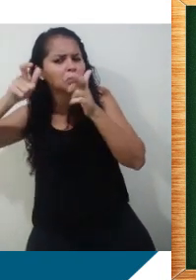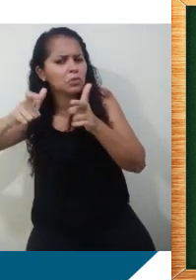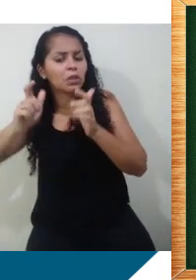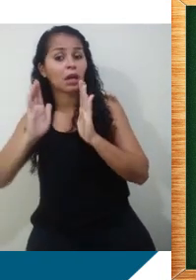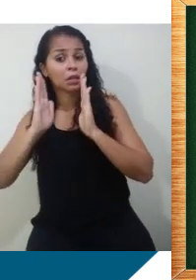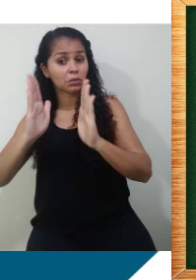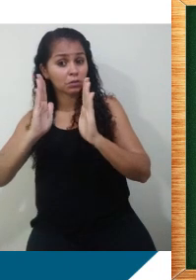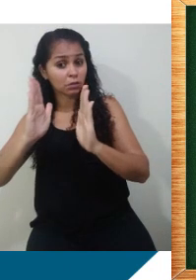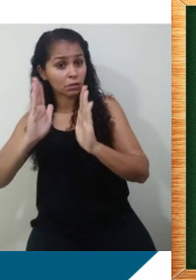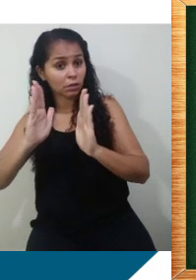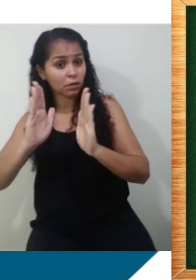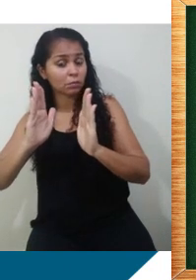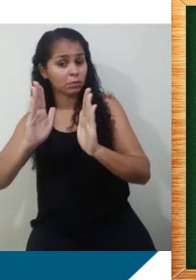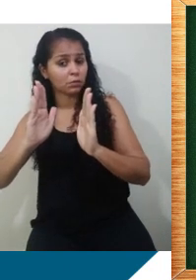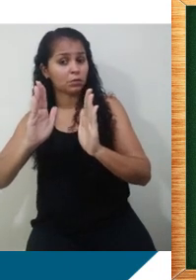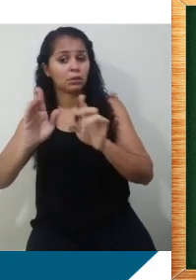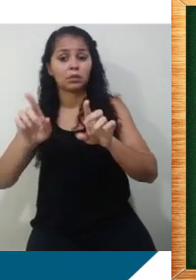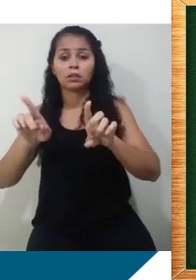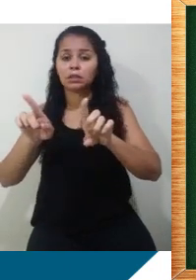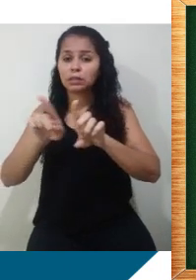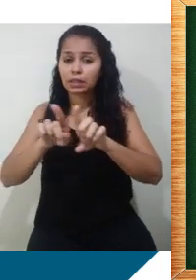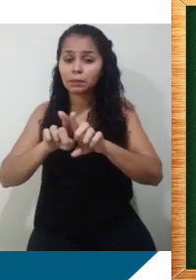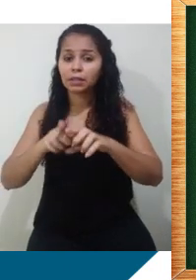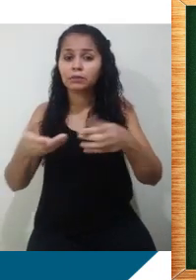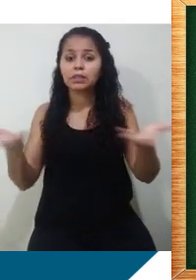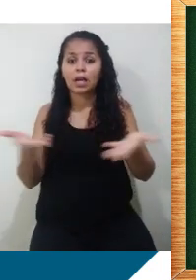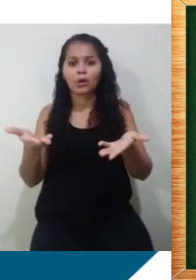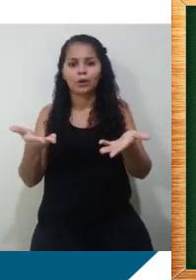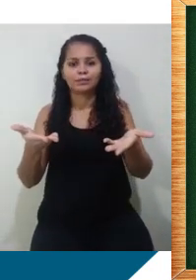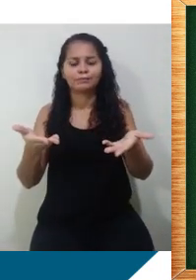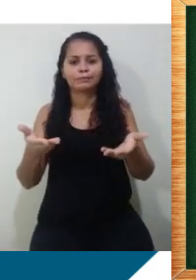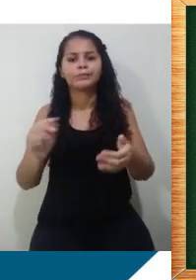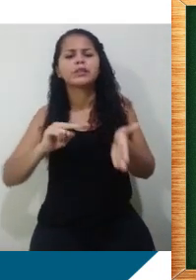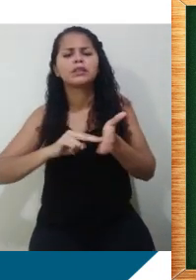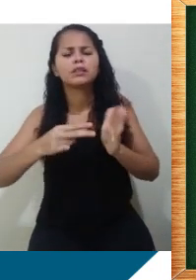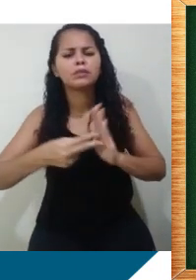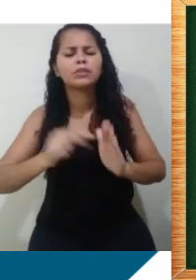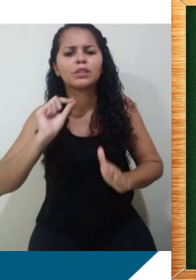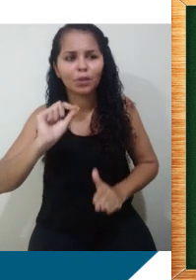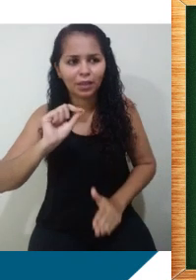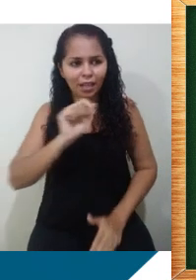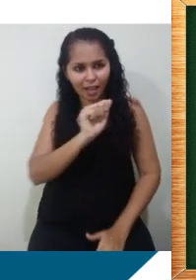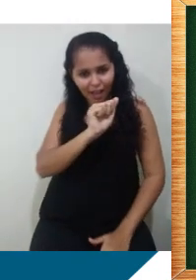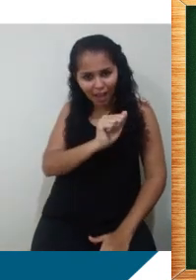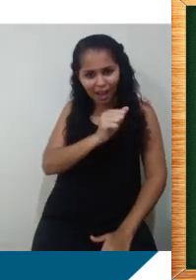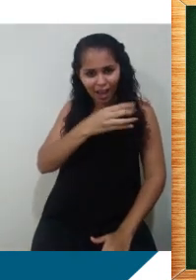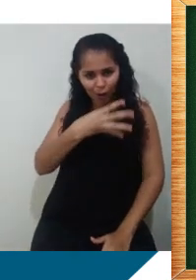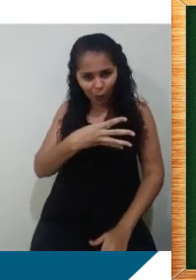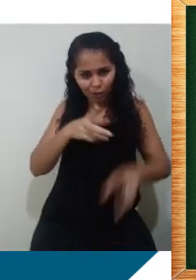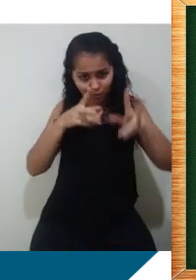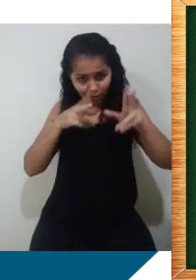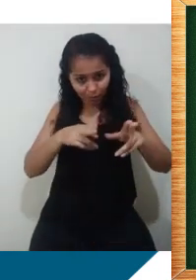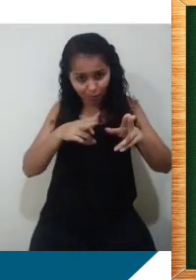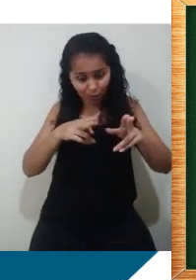com a posição do termo que você está. Ou seja, A4 é igual a A2 vezes Q